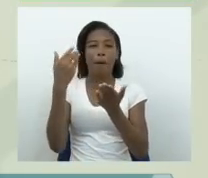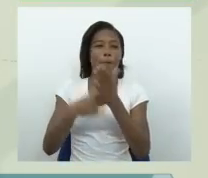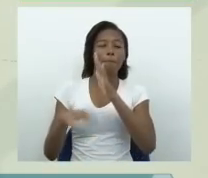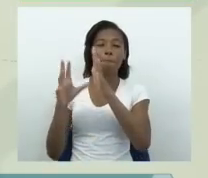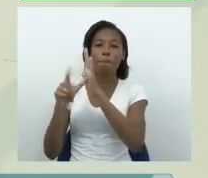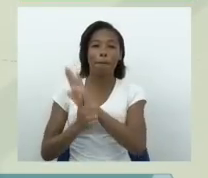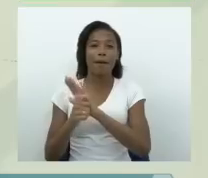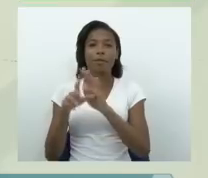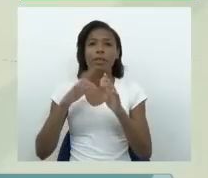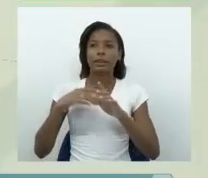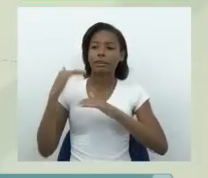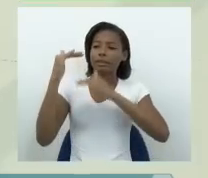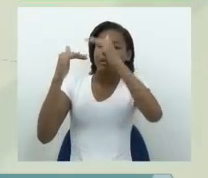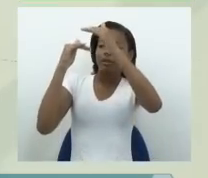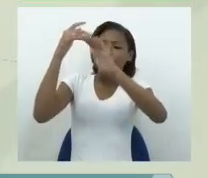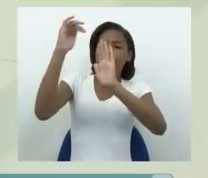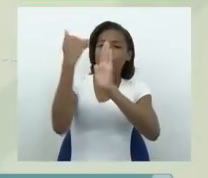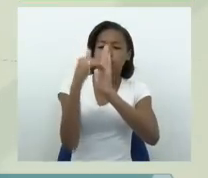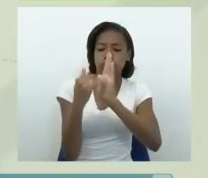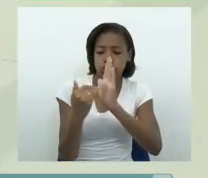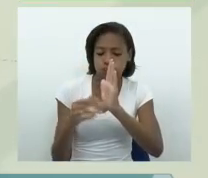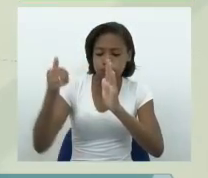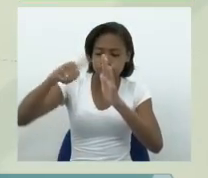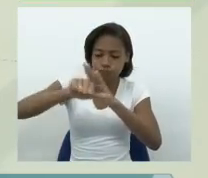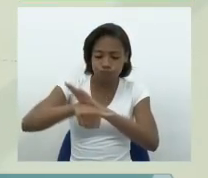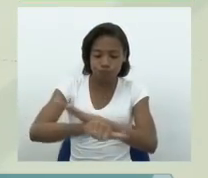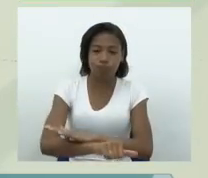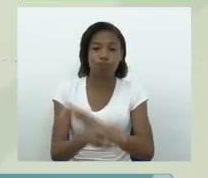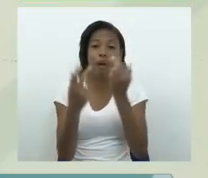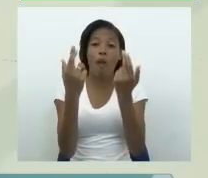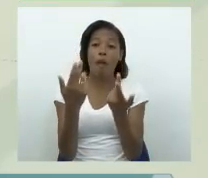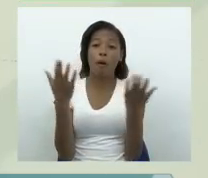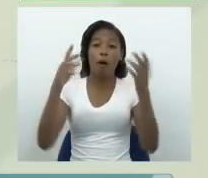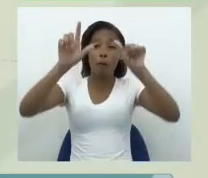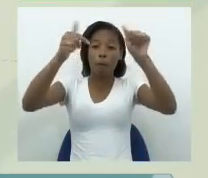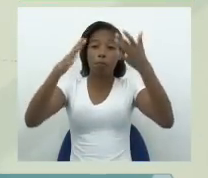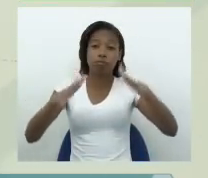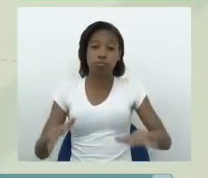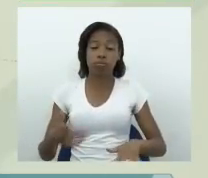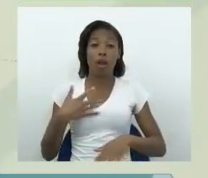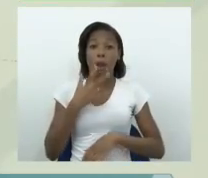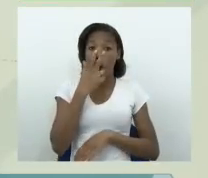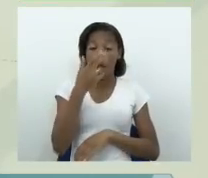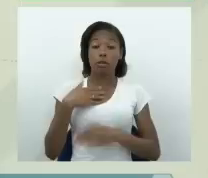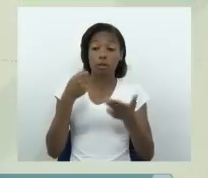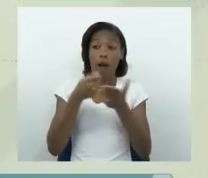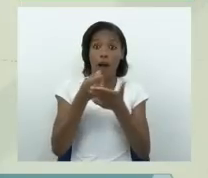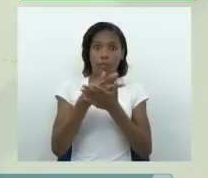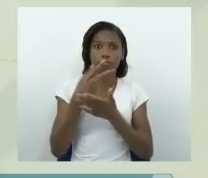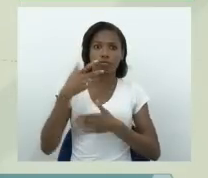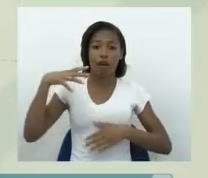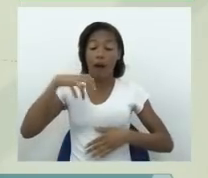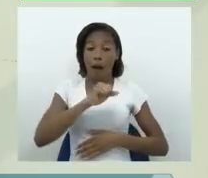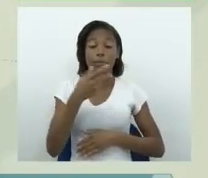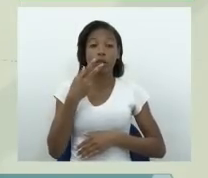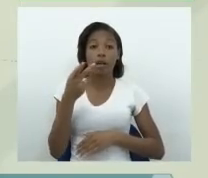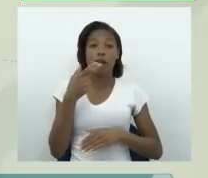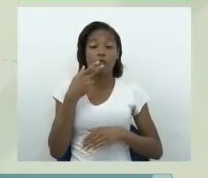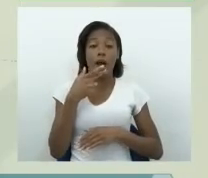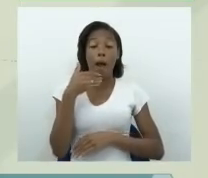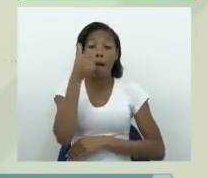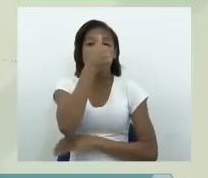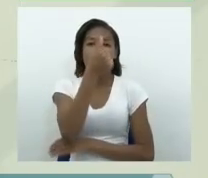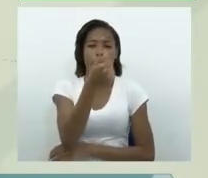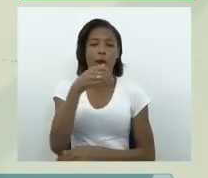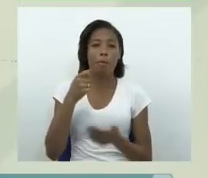um caos nas finanças como estamos nesse momento. Eu pretendo de imediato declarar uma moratória.